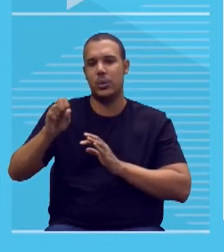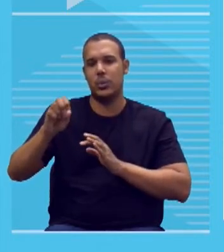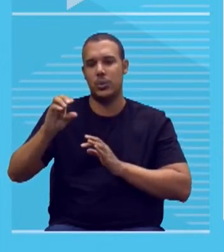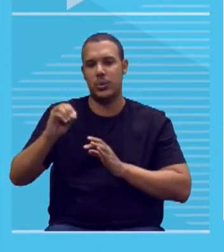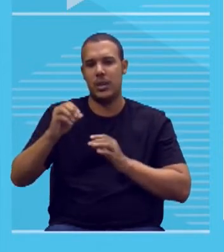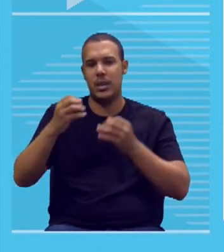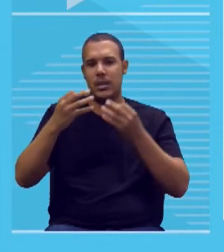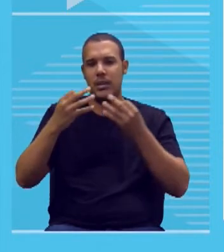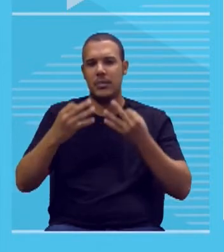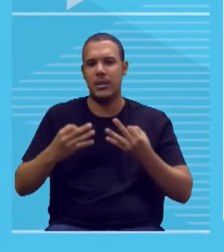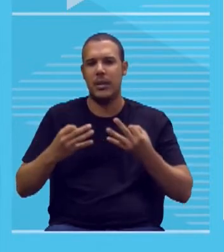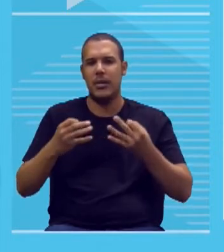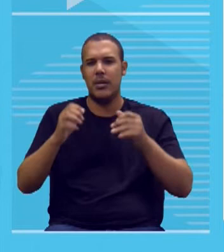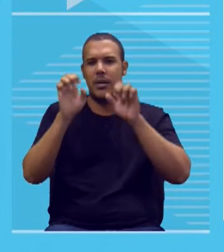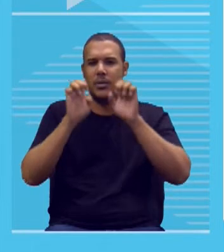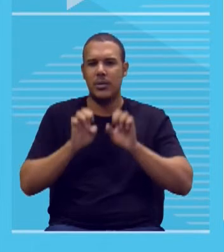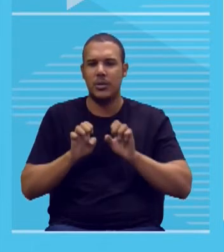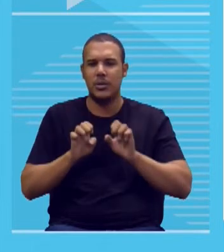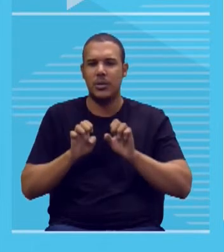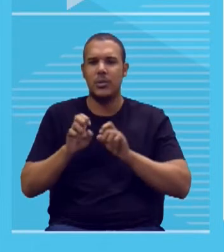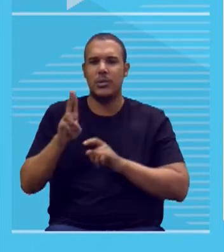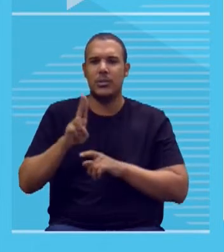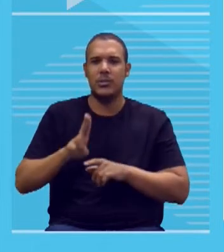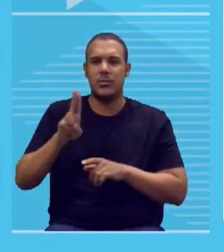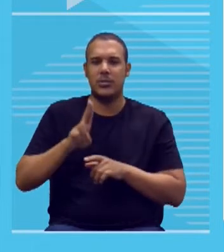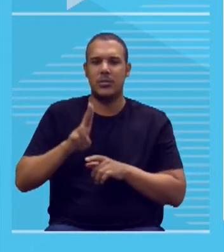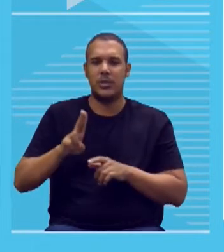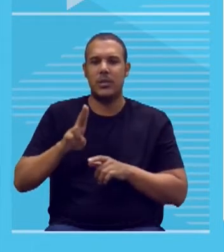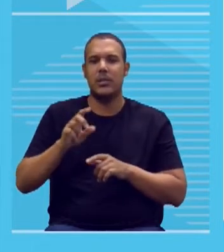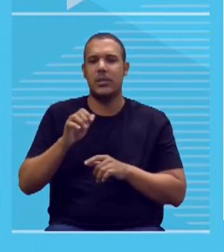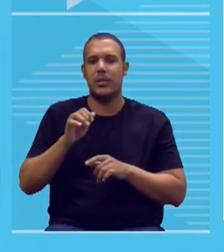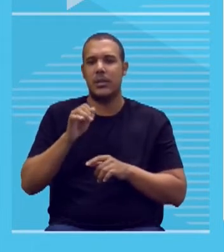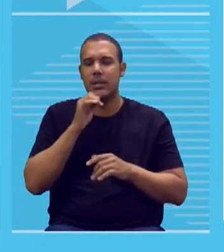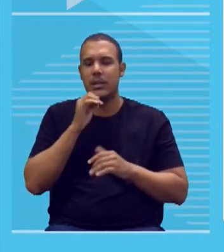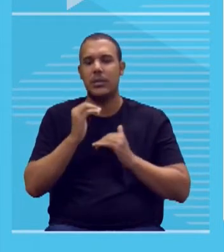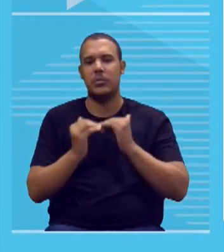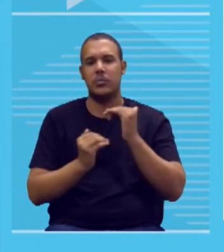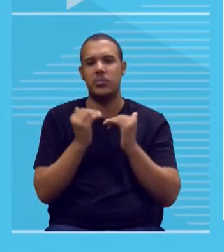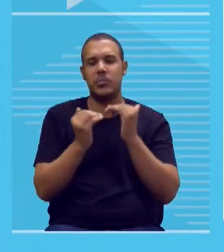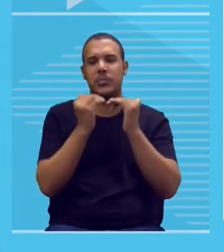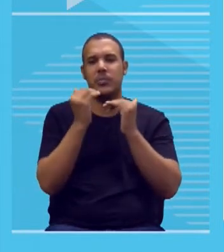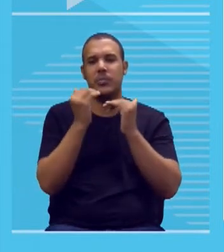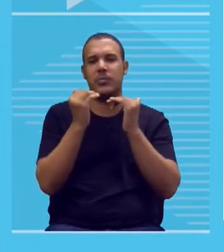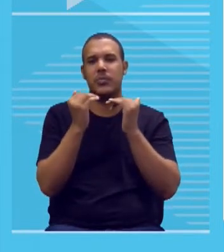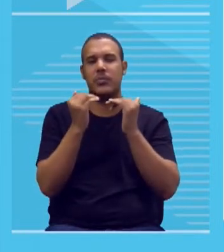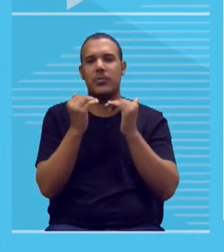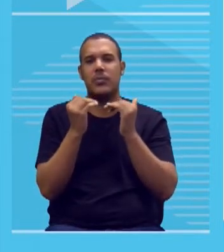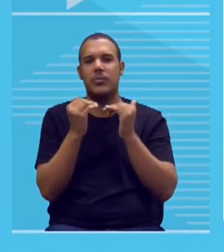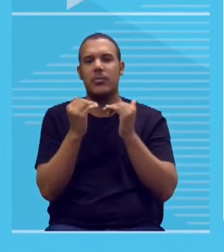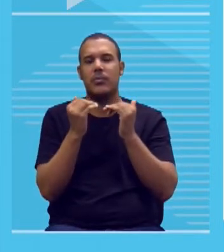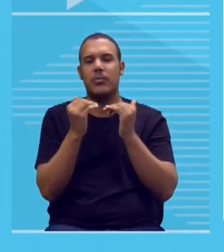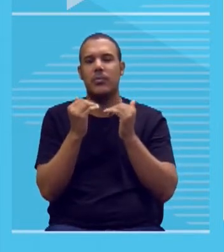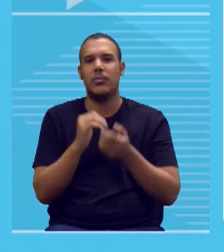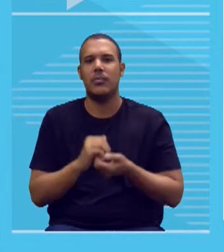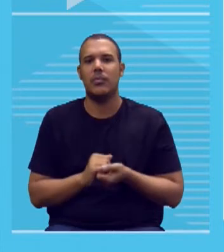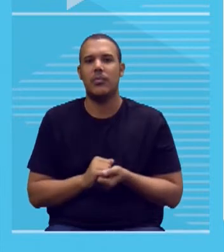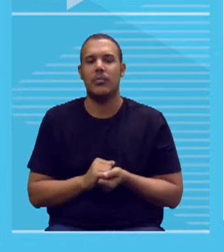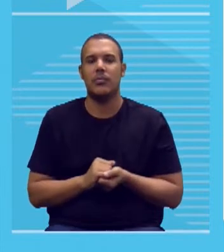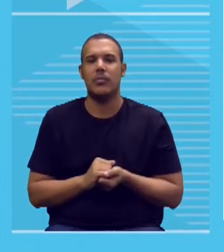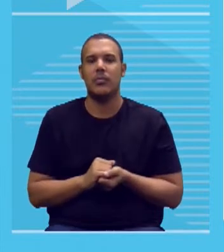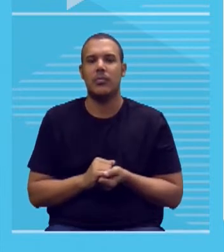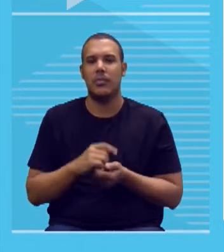estrutura quando ela era usada o sentido desenvolver aquela estrutura para